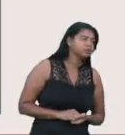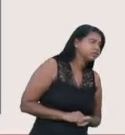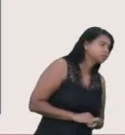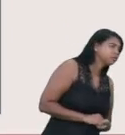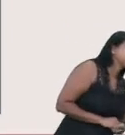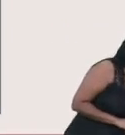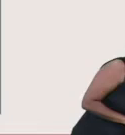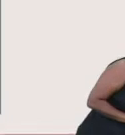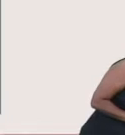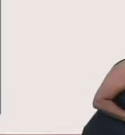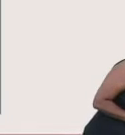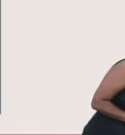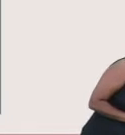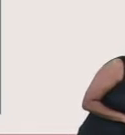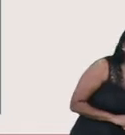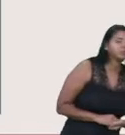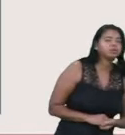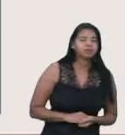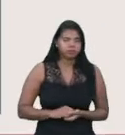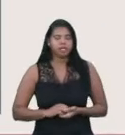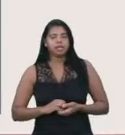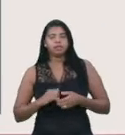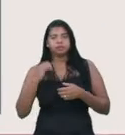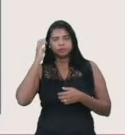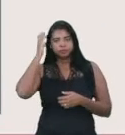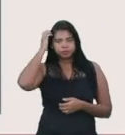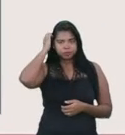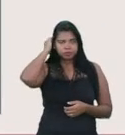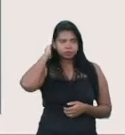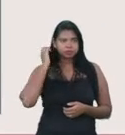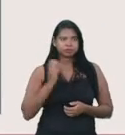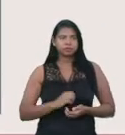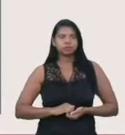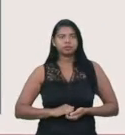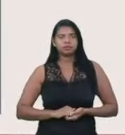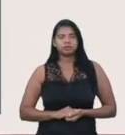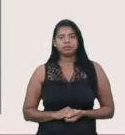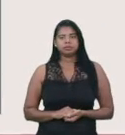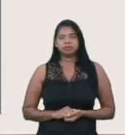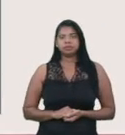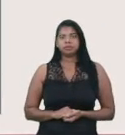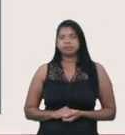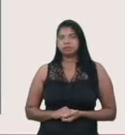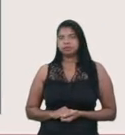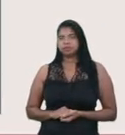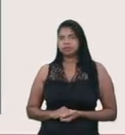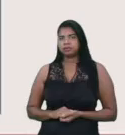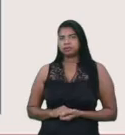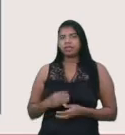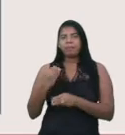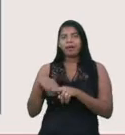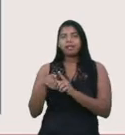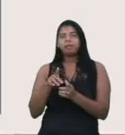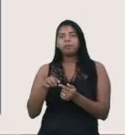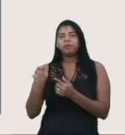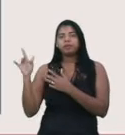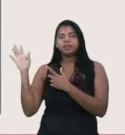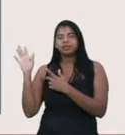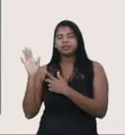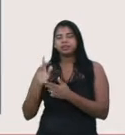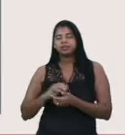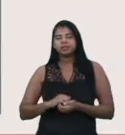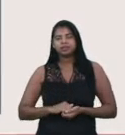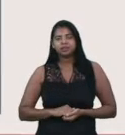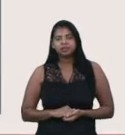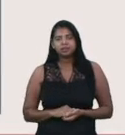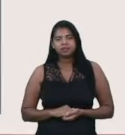essa curvatura do campo magnético nós vamos ter os fenômenos da aurora boreal e aurora austral. É importante que